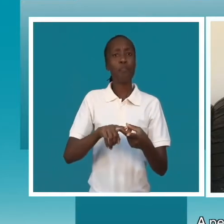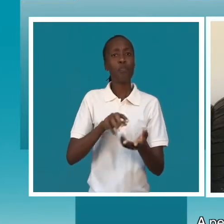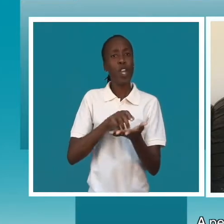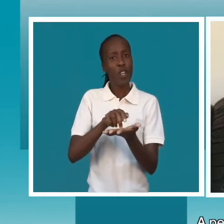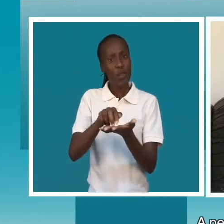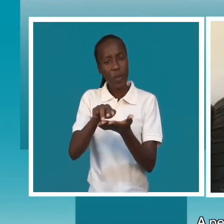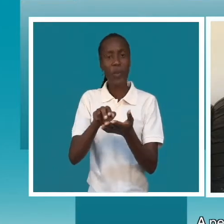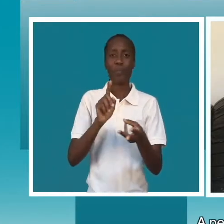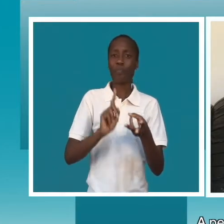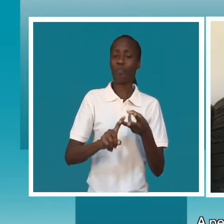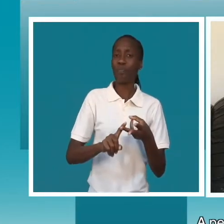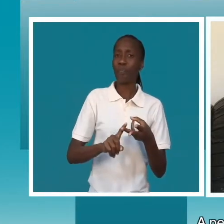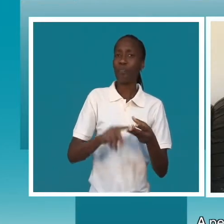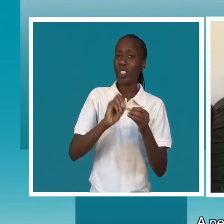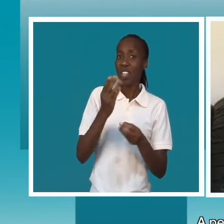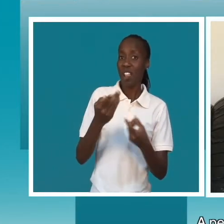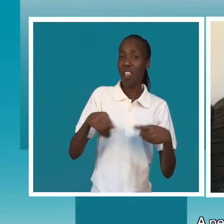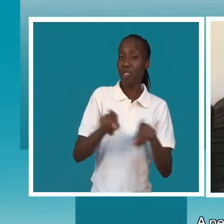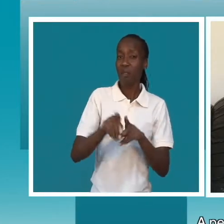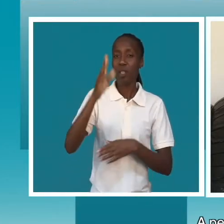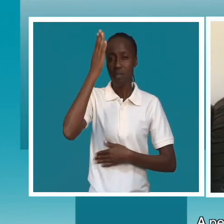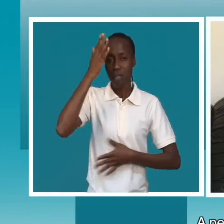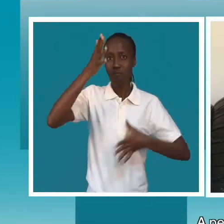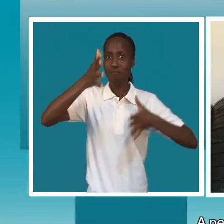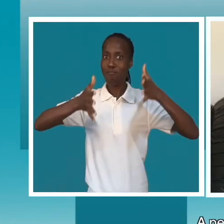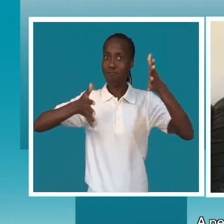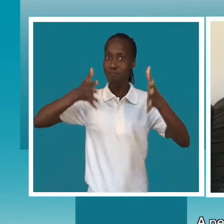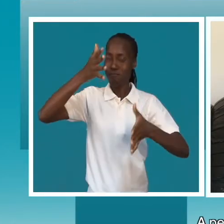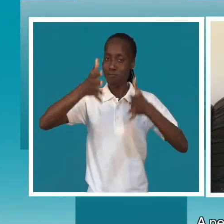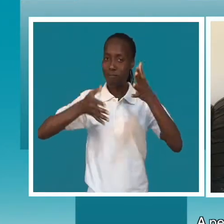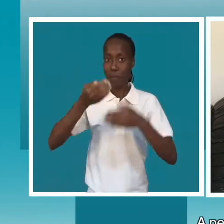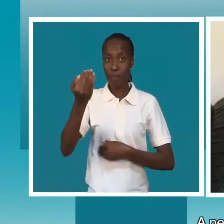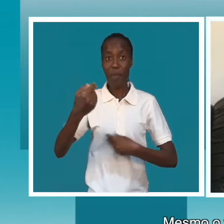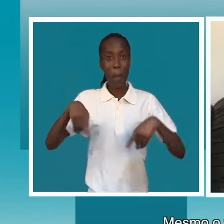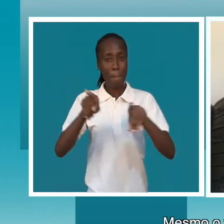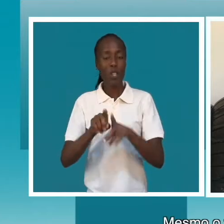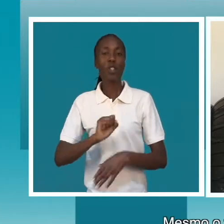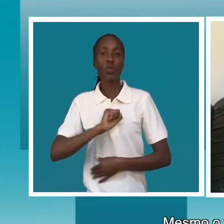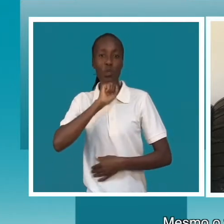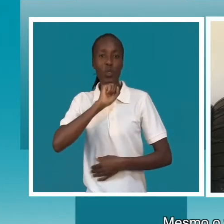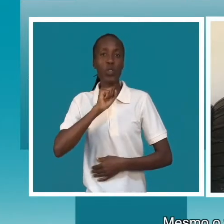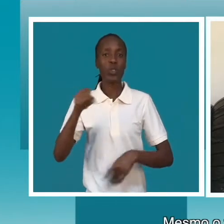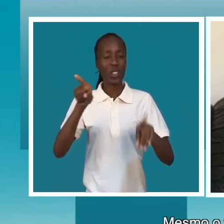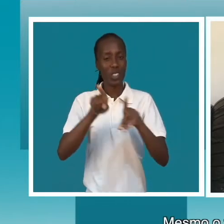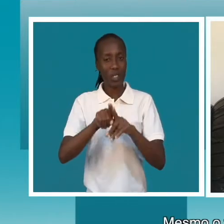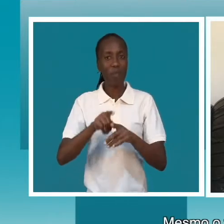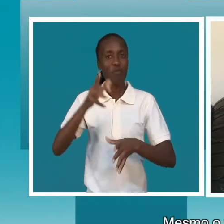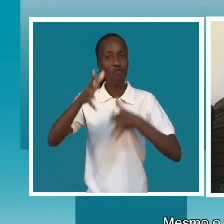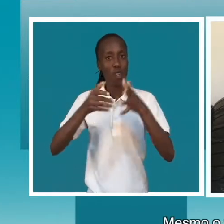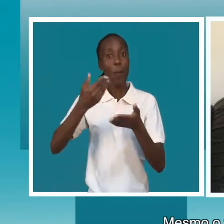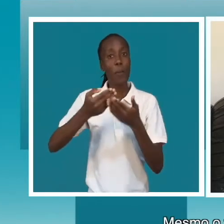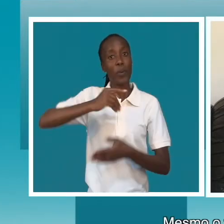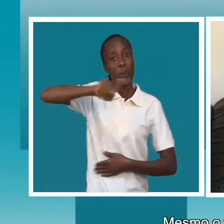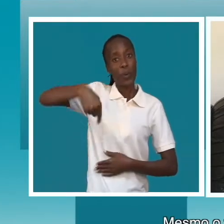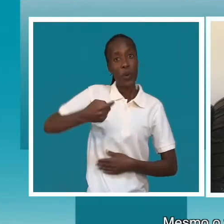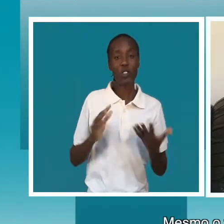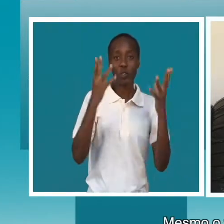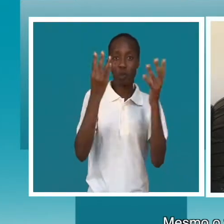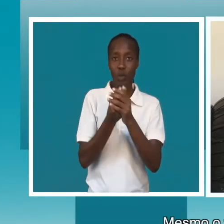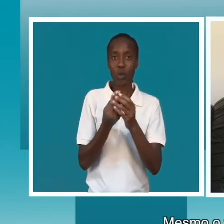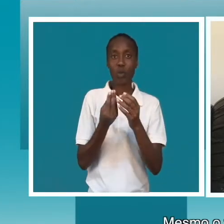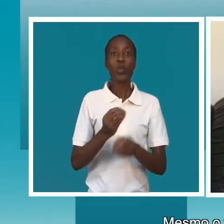ela corre e ela sabe também gesticular a pequenina mesmo tipo também estipula porque aqui só